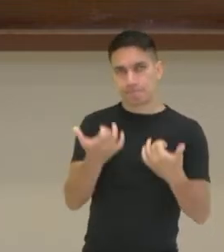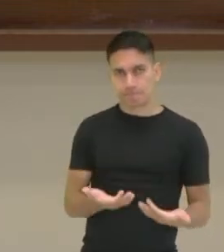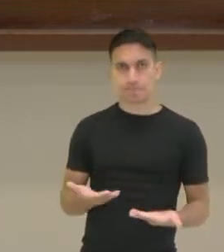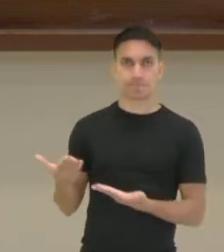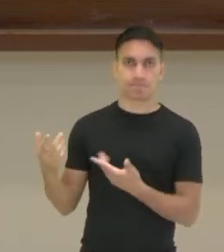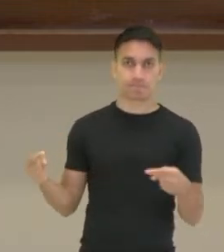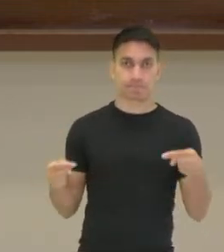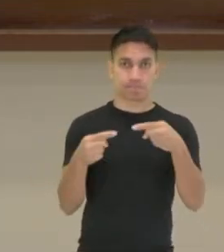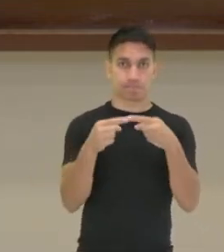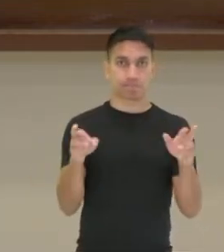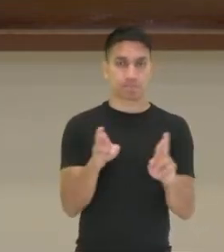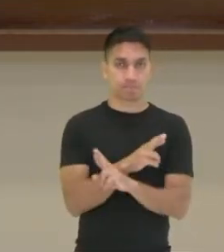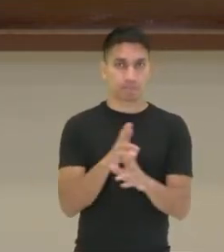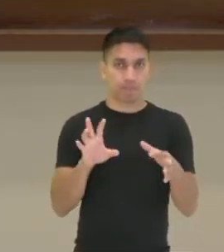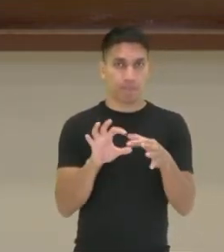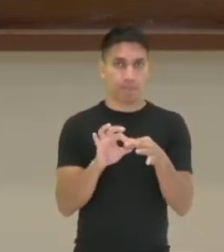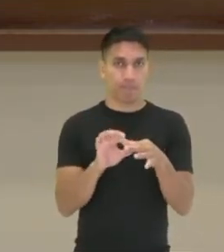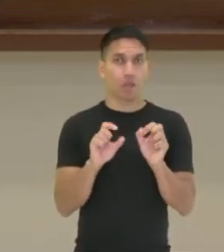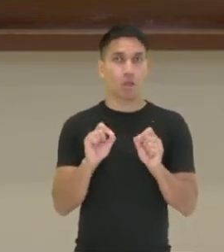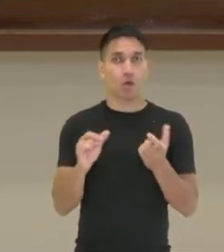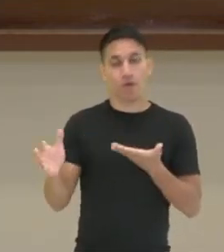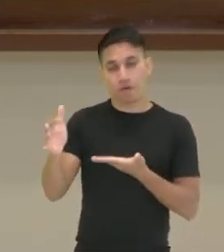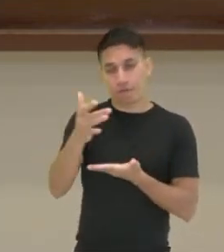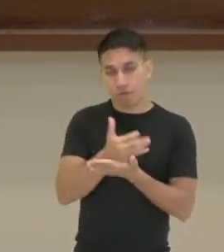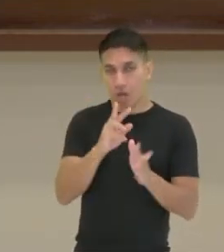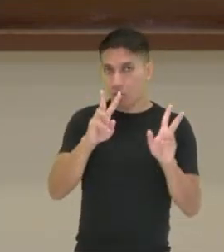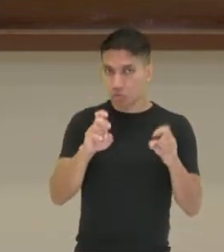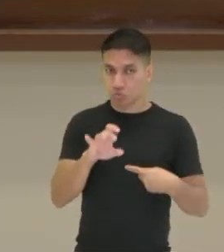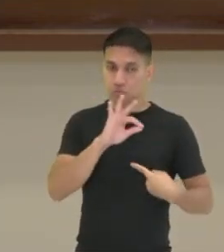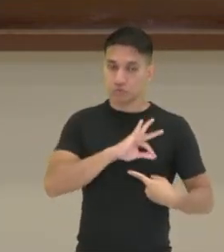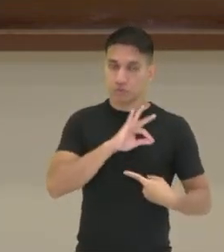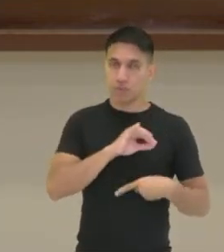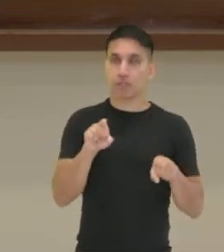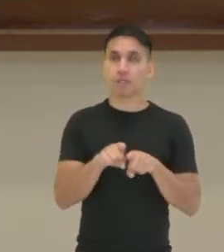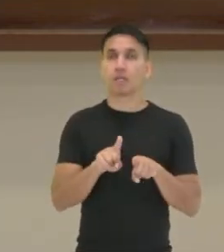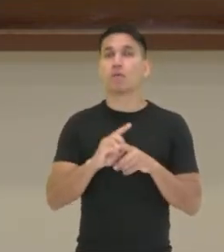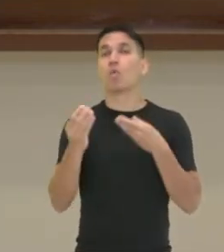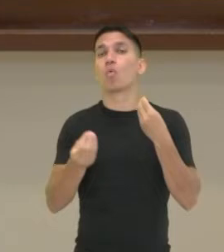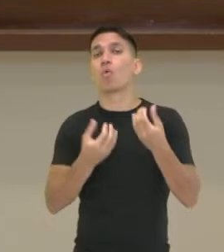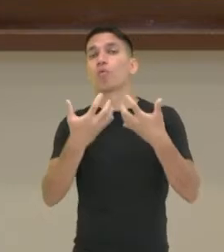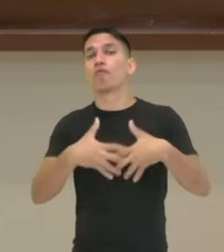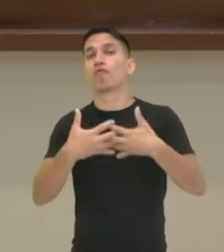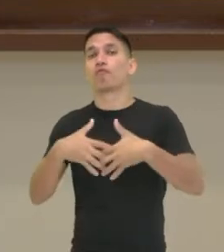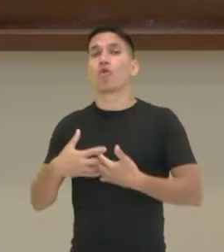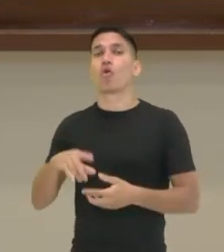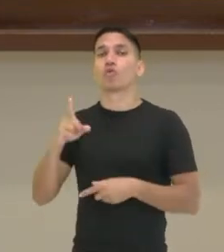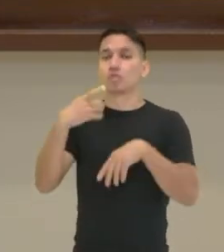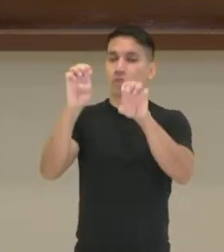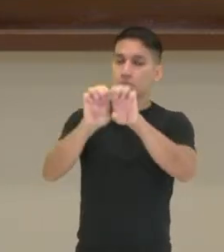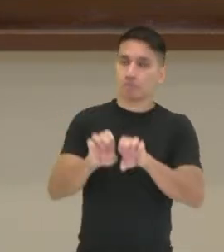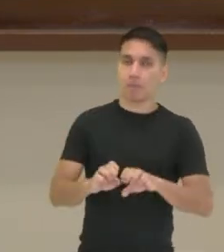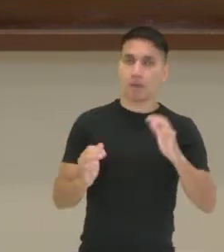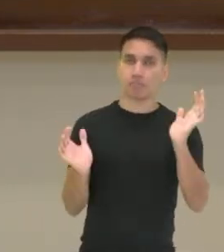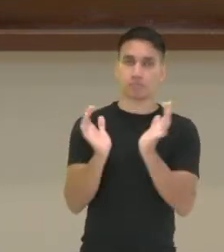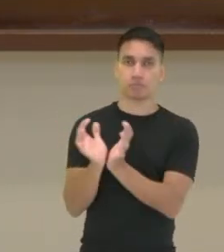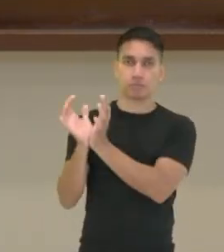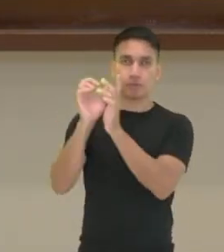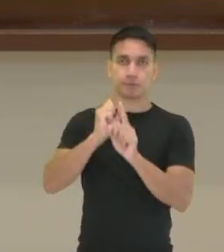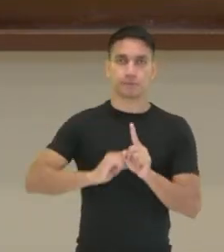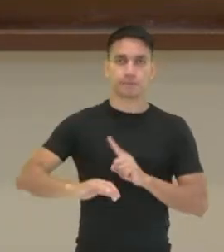então, vinculando dados de renda com a nossa posição nas estruturas, nas camadas sociais.